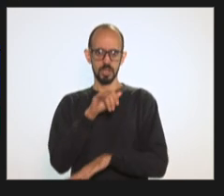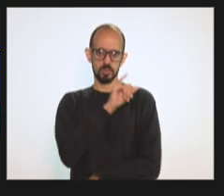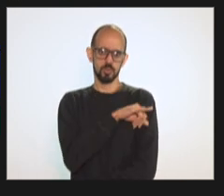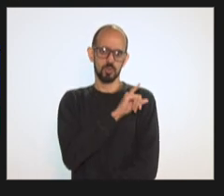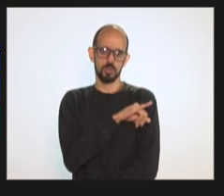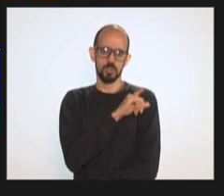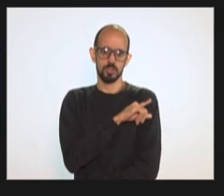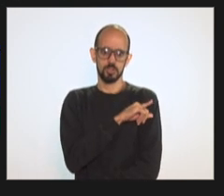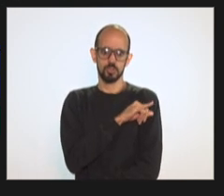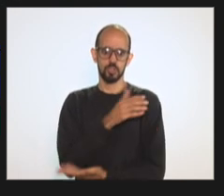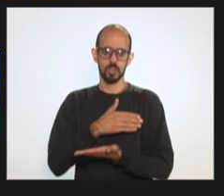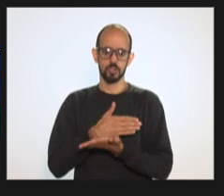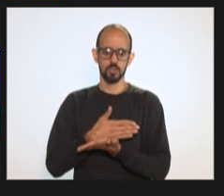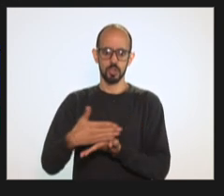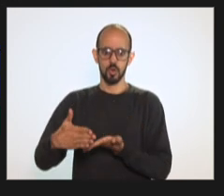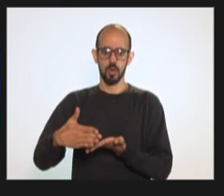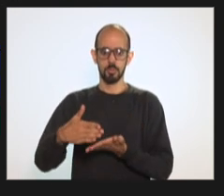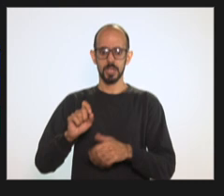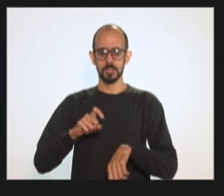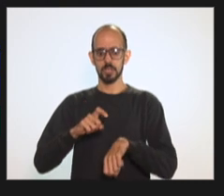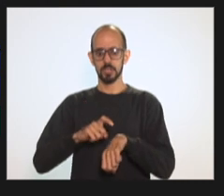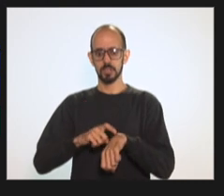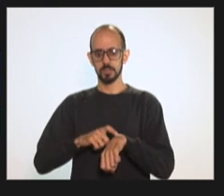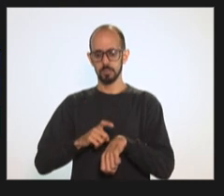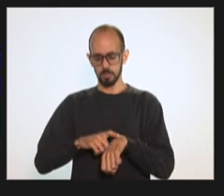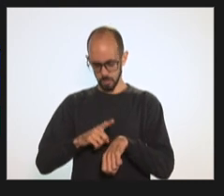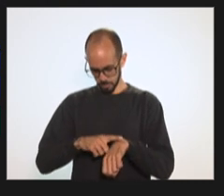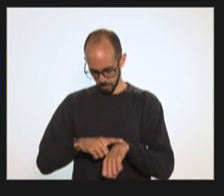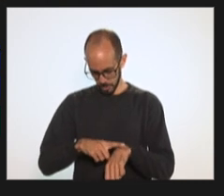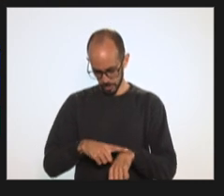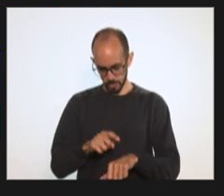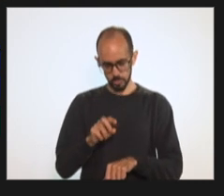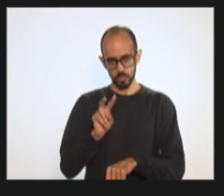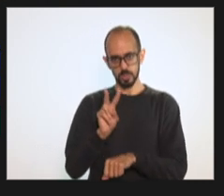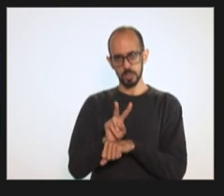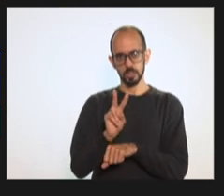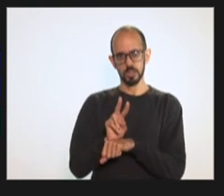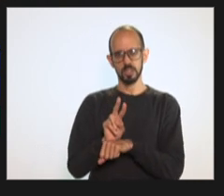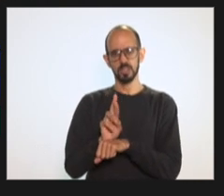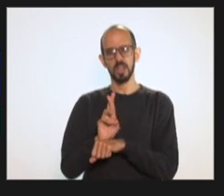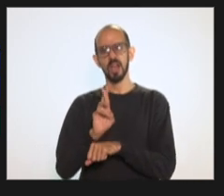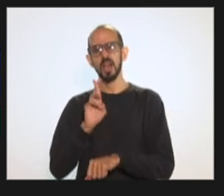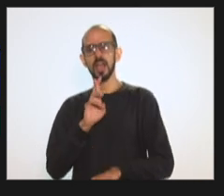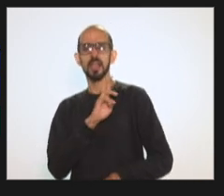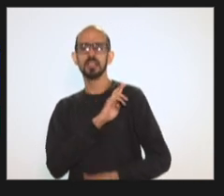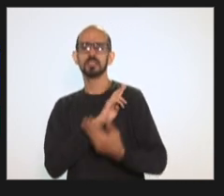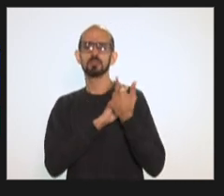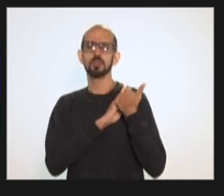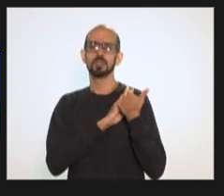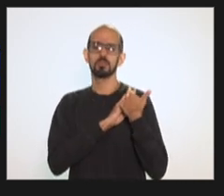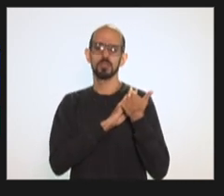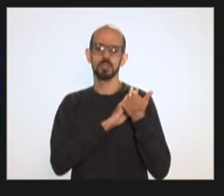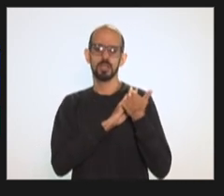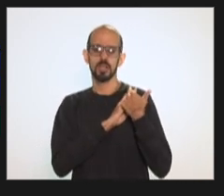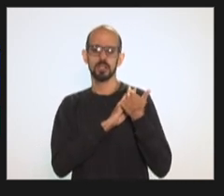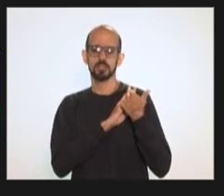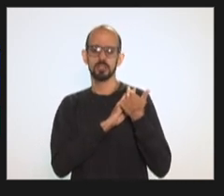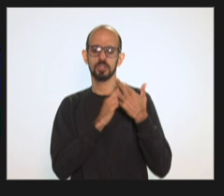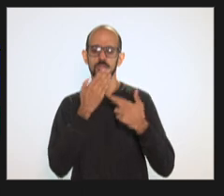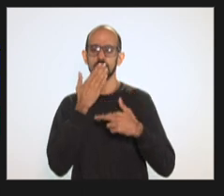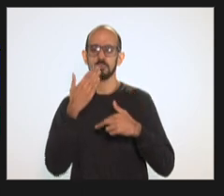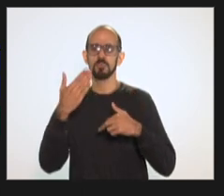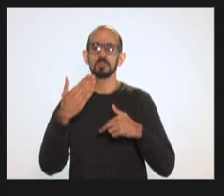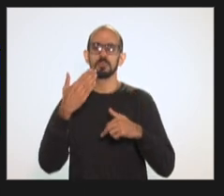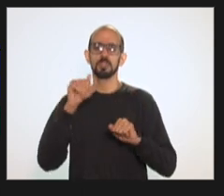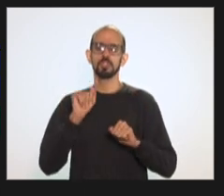atuação nesse período sob a tutela de voto em silêncio e pedindo aí que a gente possa